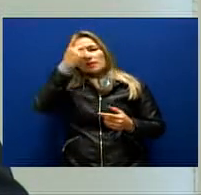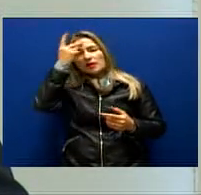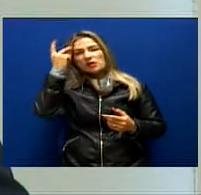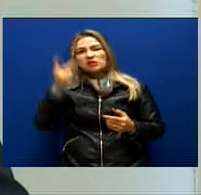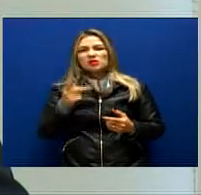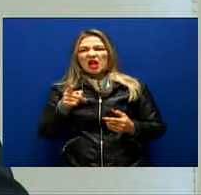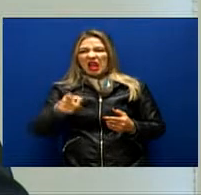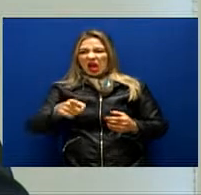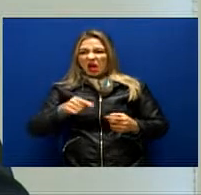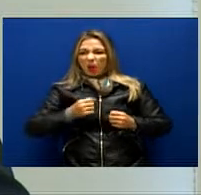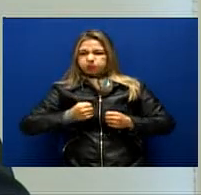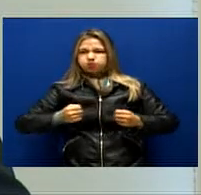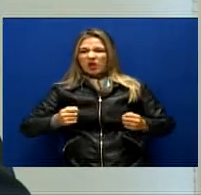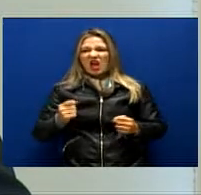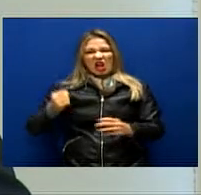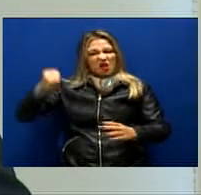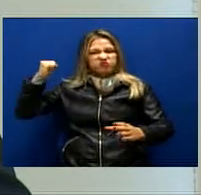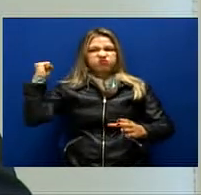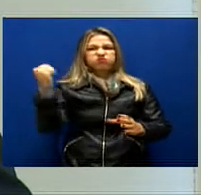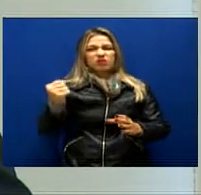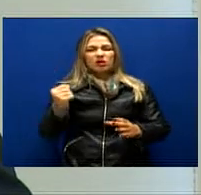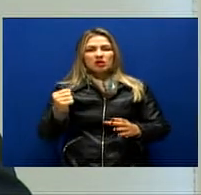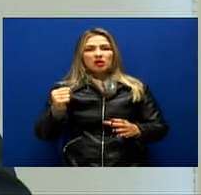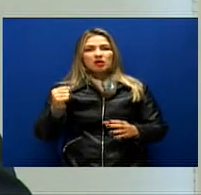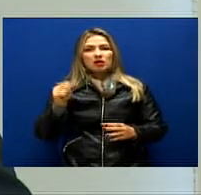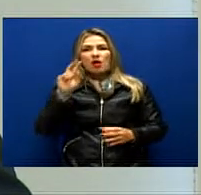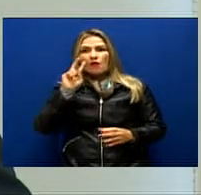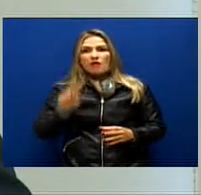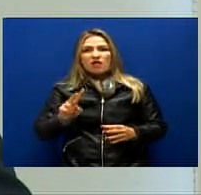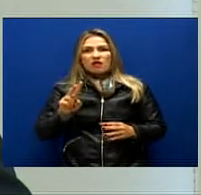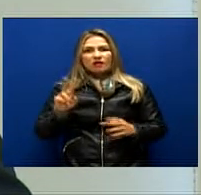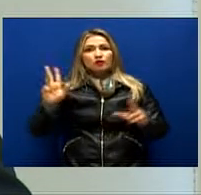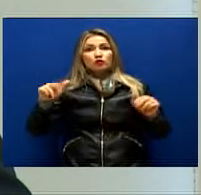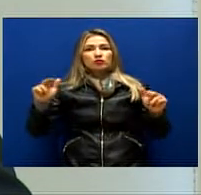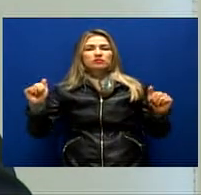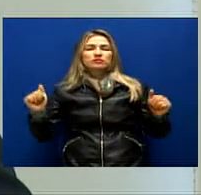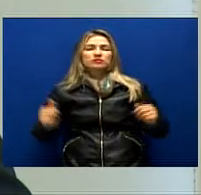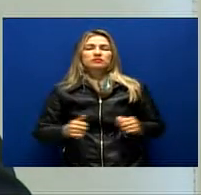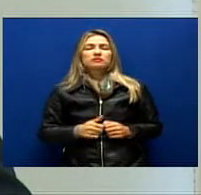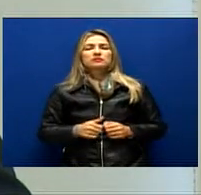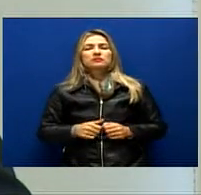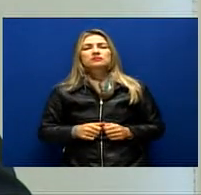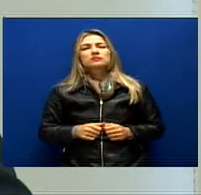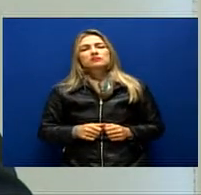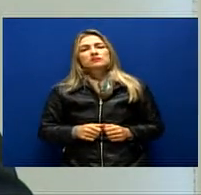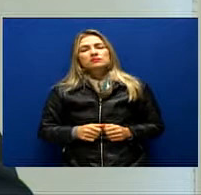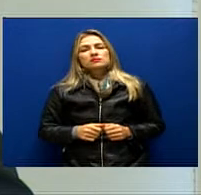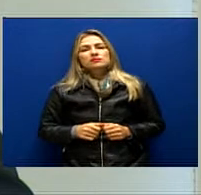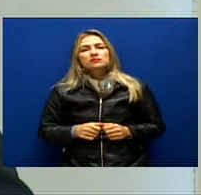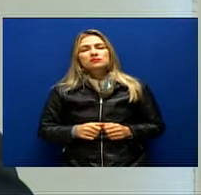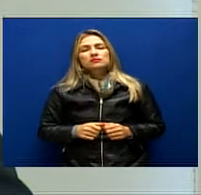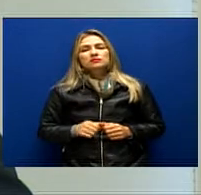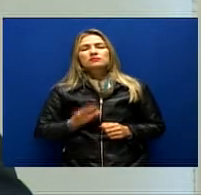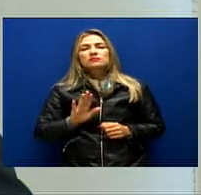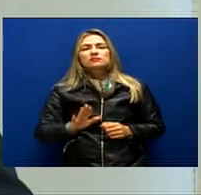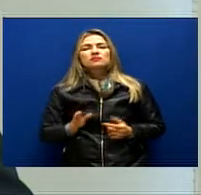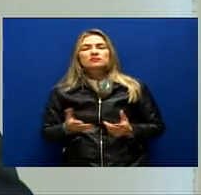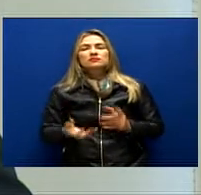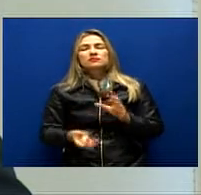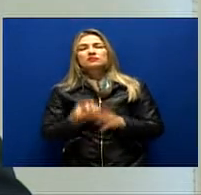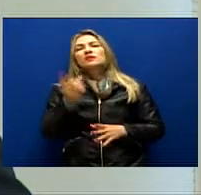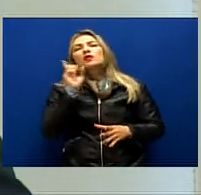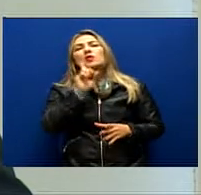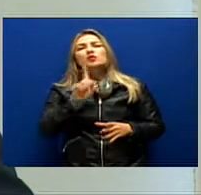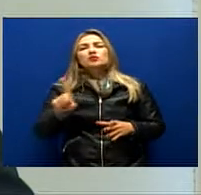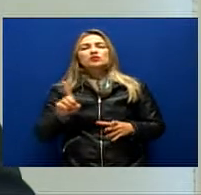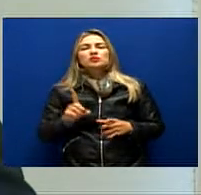gordo. E quando Vossa Excelência usa esse argumento, por que não criar então o dia do combate